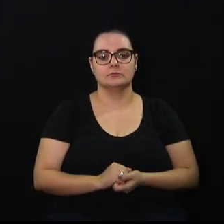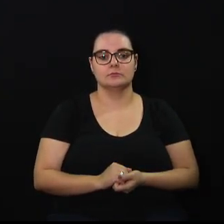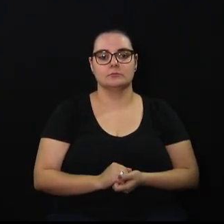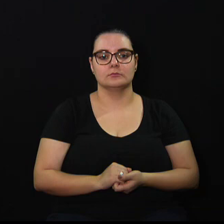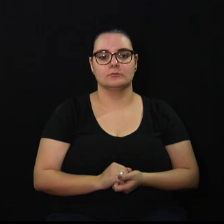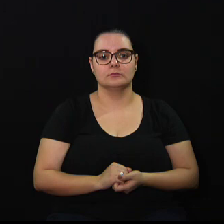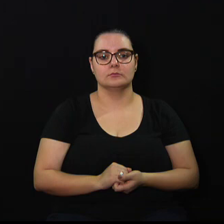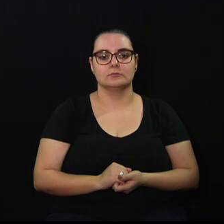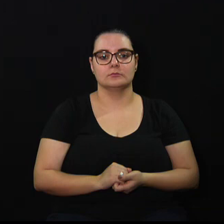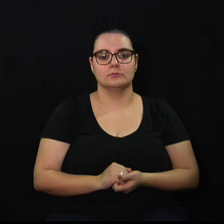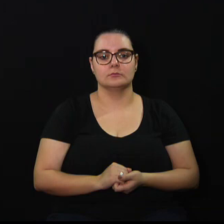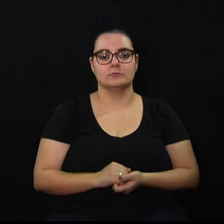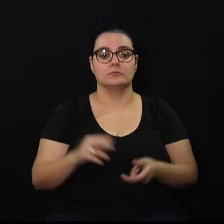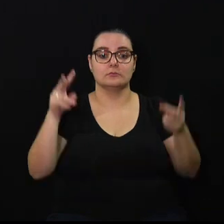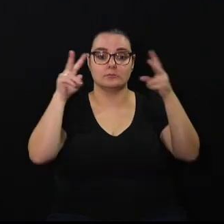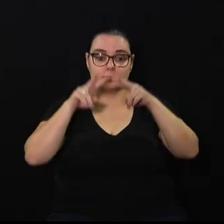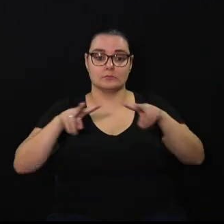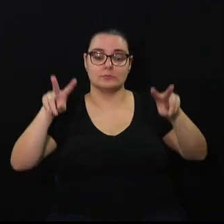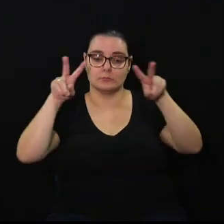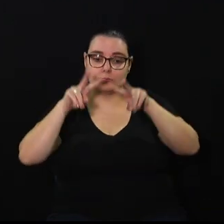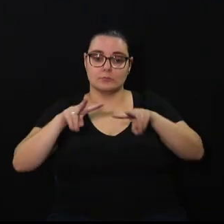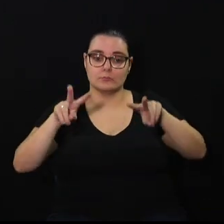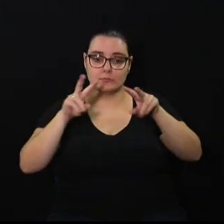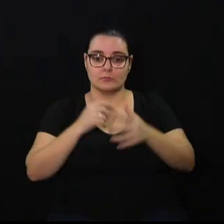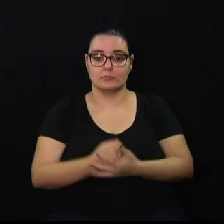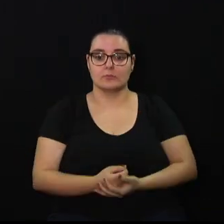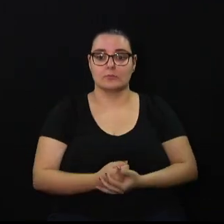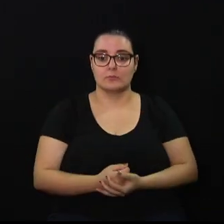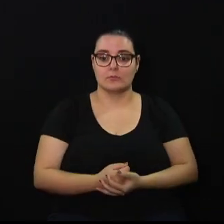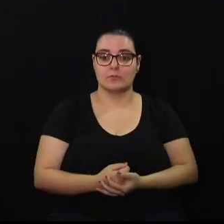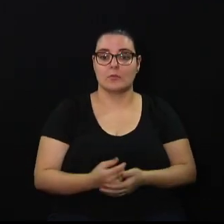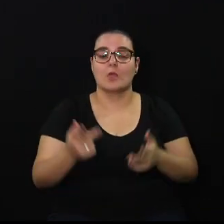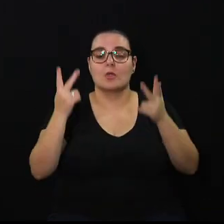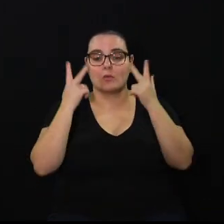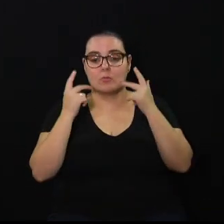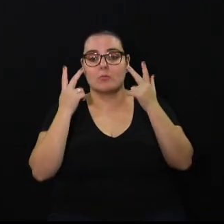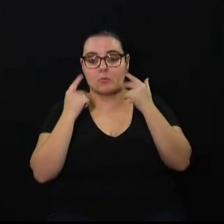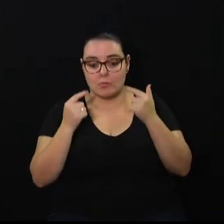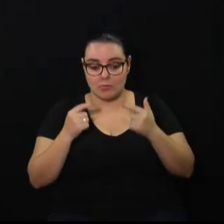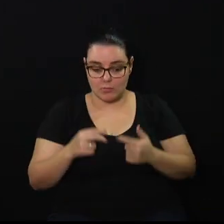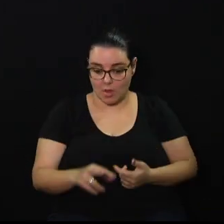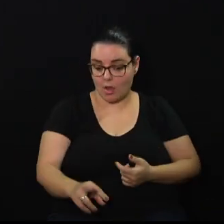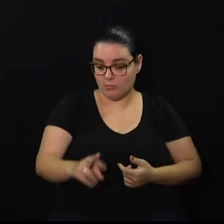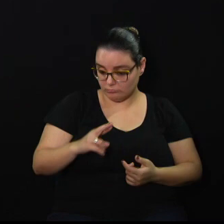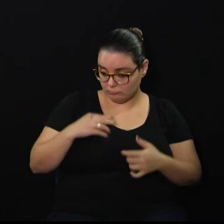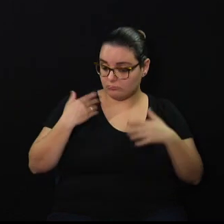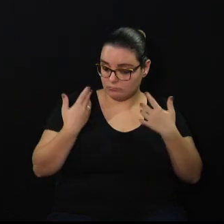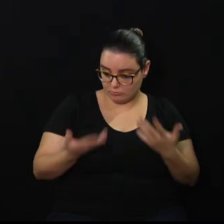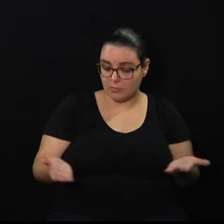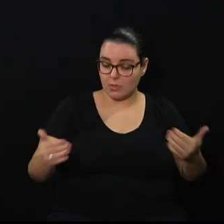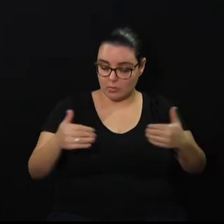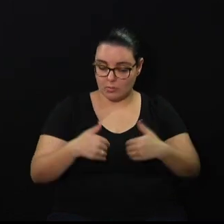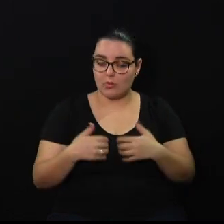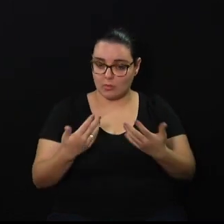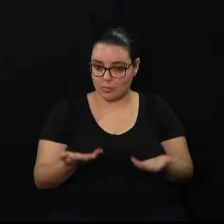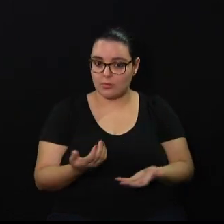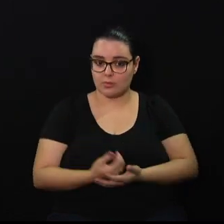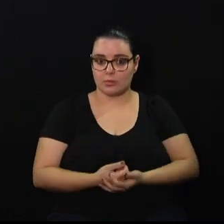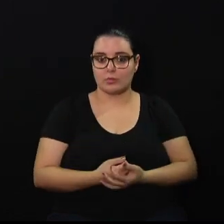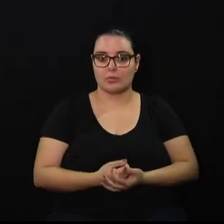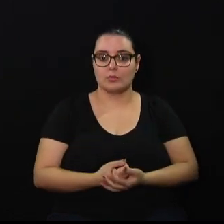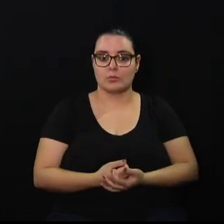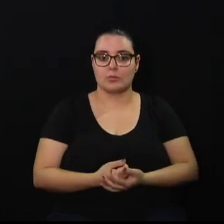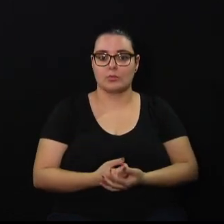na área visual né o que geralmente eles respondem na área visual dentro do autismo são de luzes